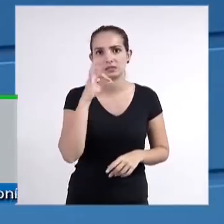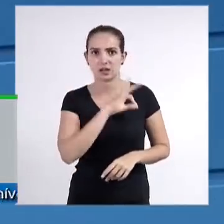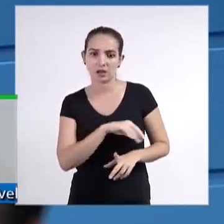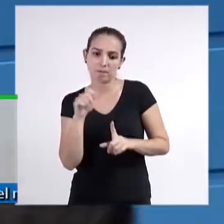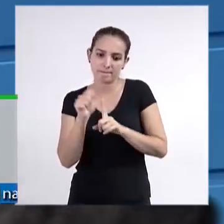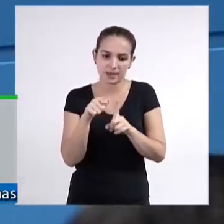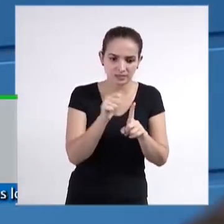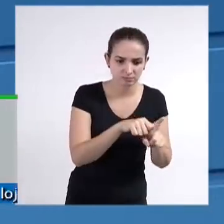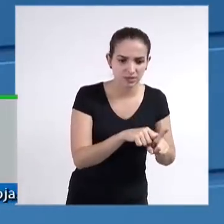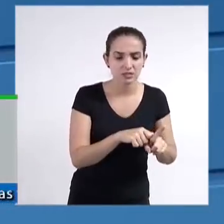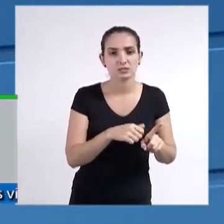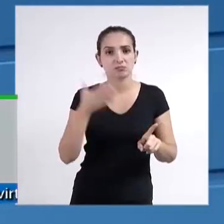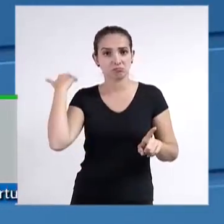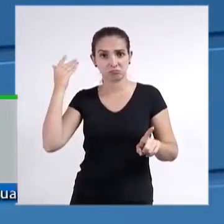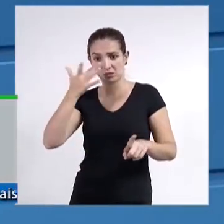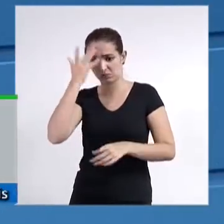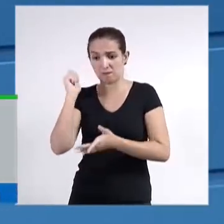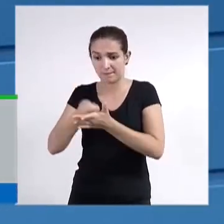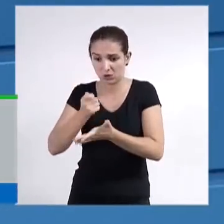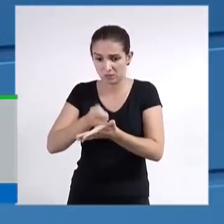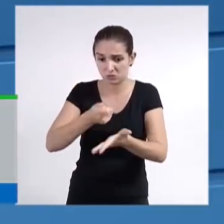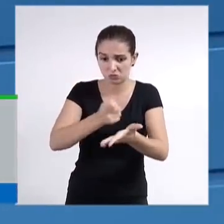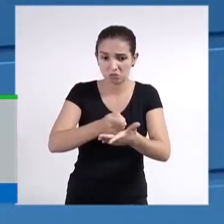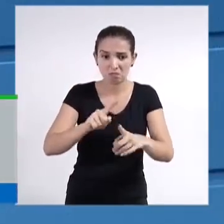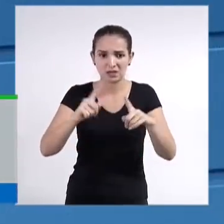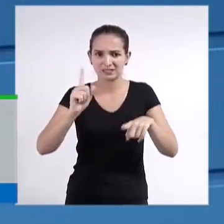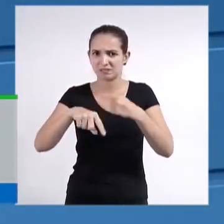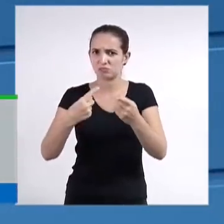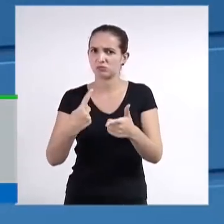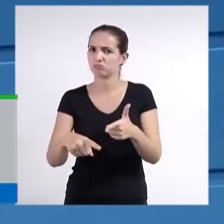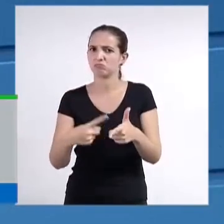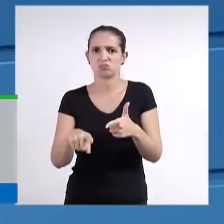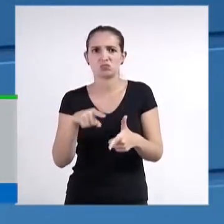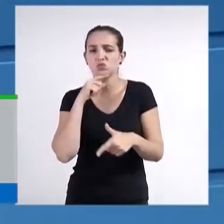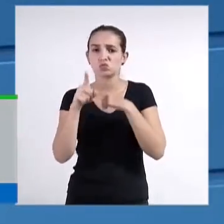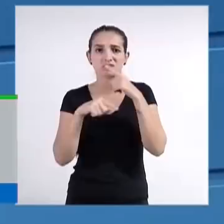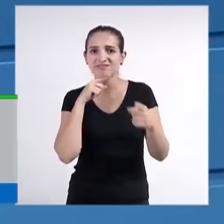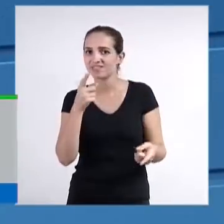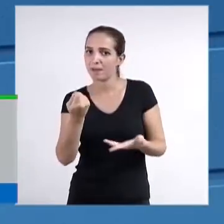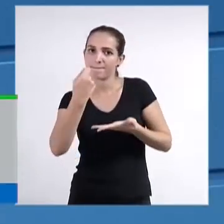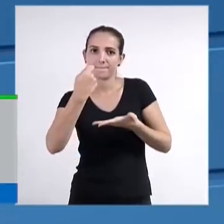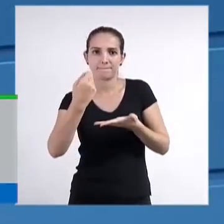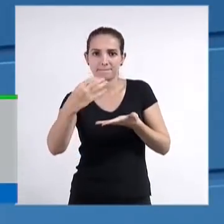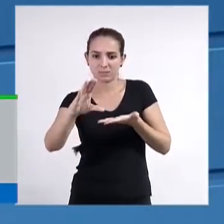tem diversas distorções nesse sistema previdenciário. A reforma é necessária, todos